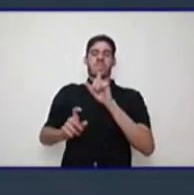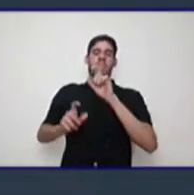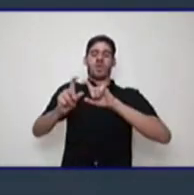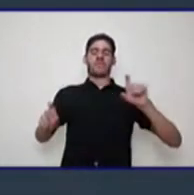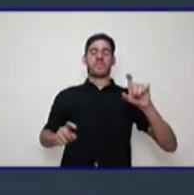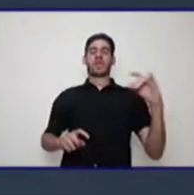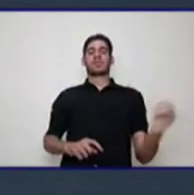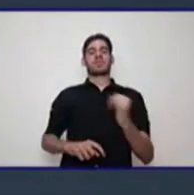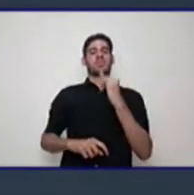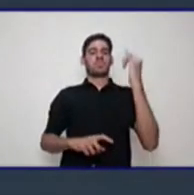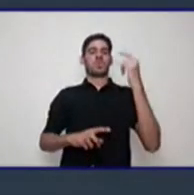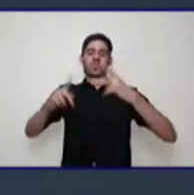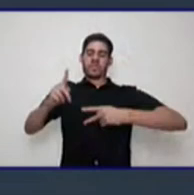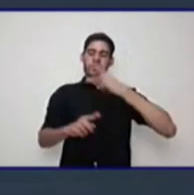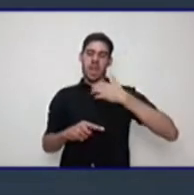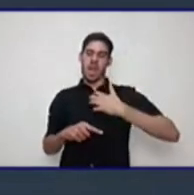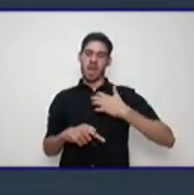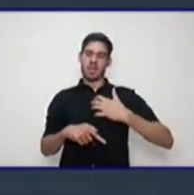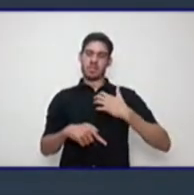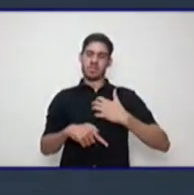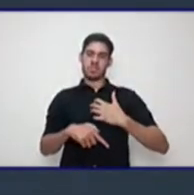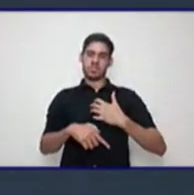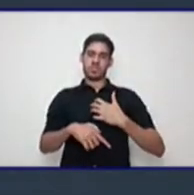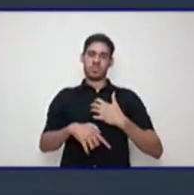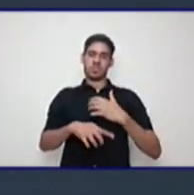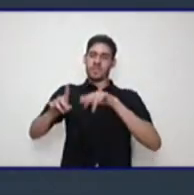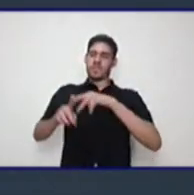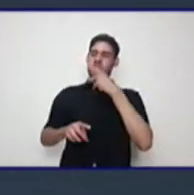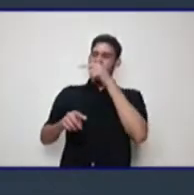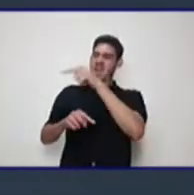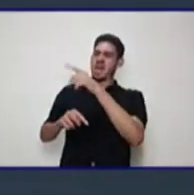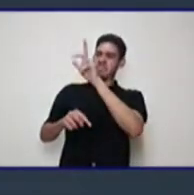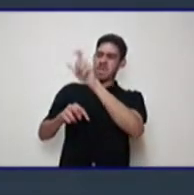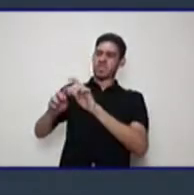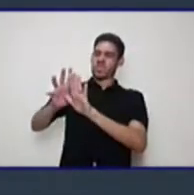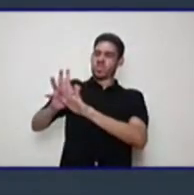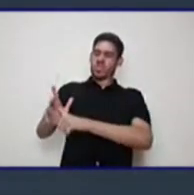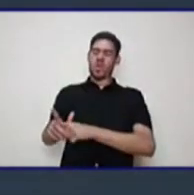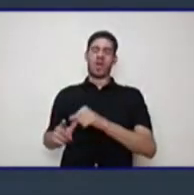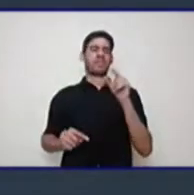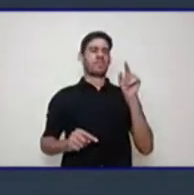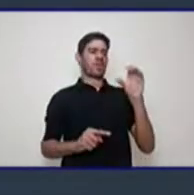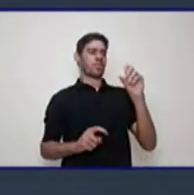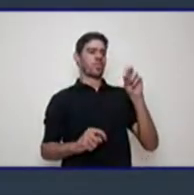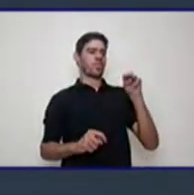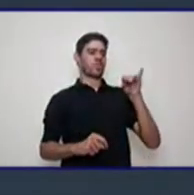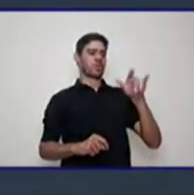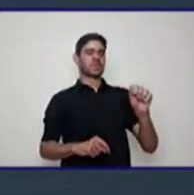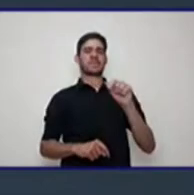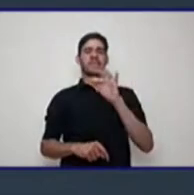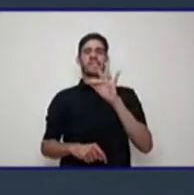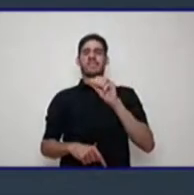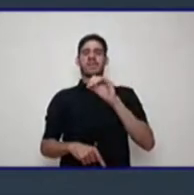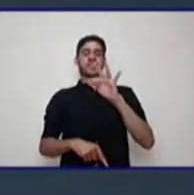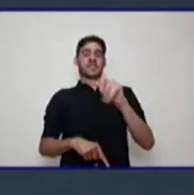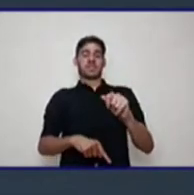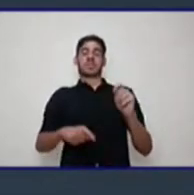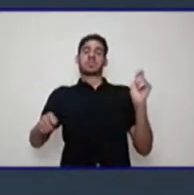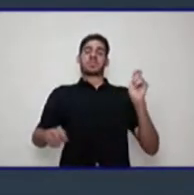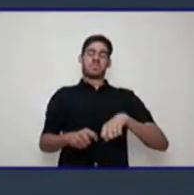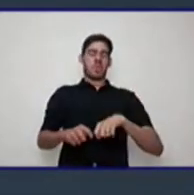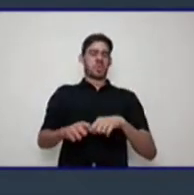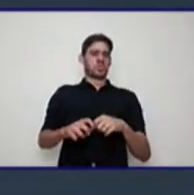que é do discurso de ódio, chamar alguém de corrupto, chamar alguém de comunista, chamar alguém de fascista, pode ser